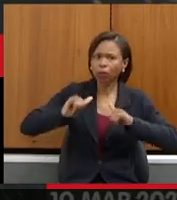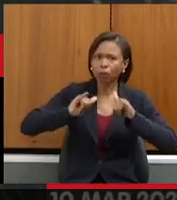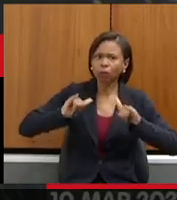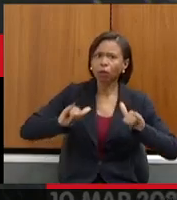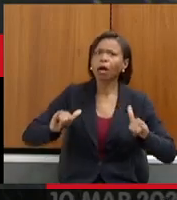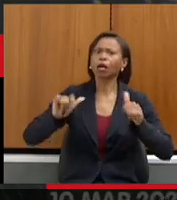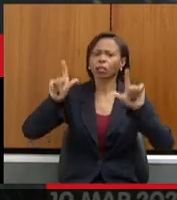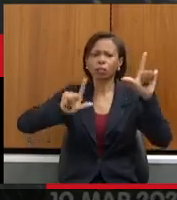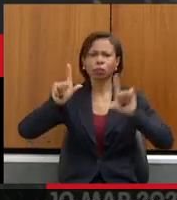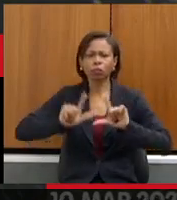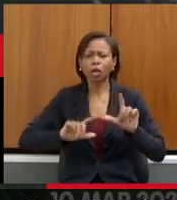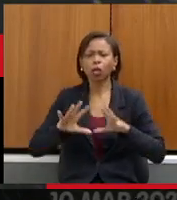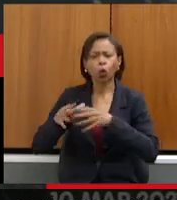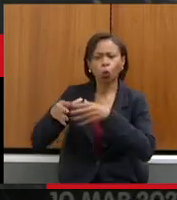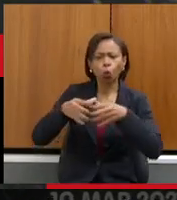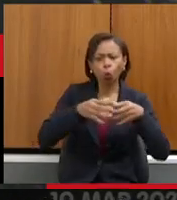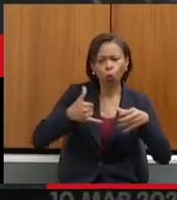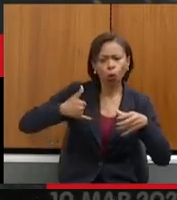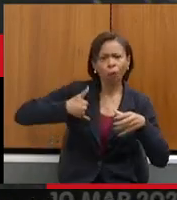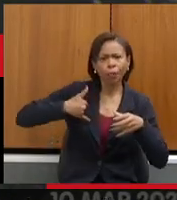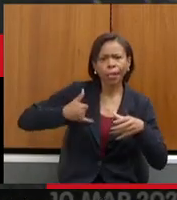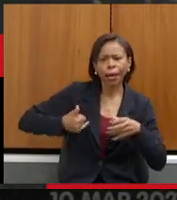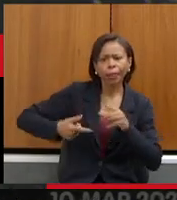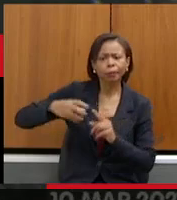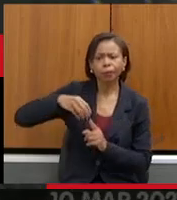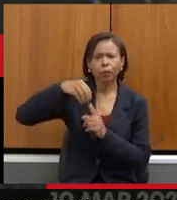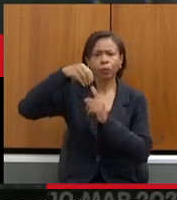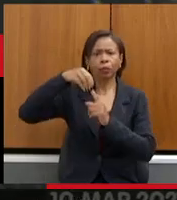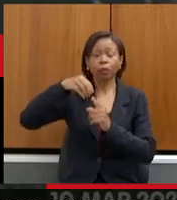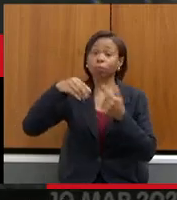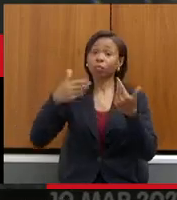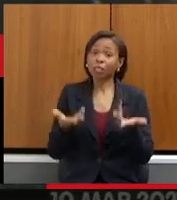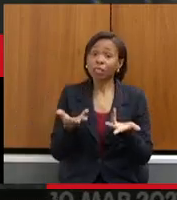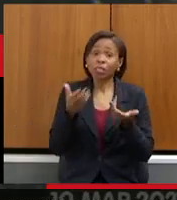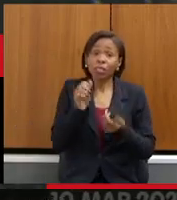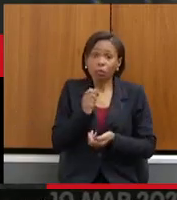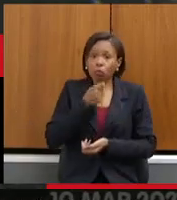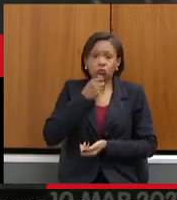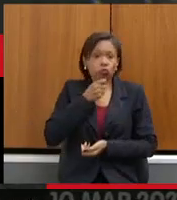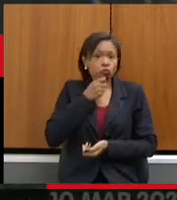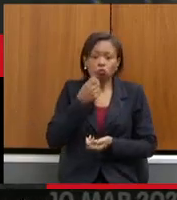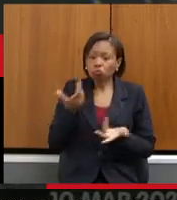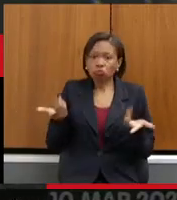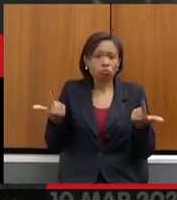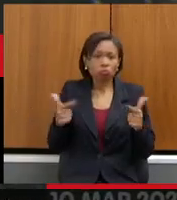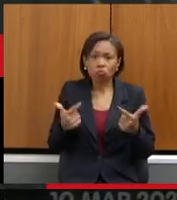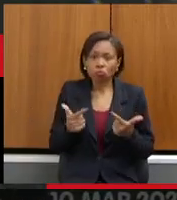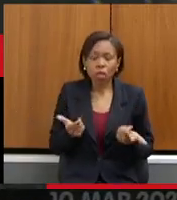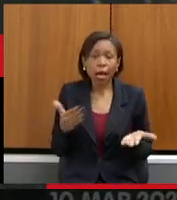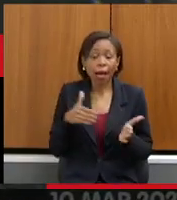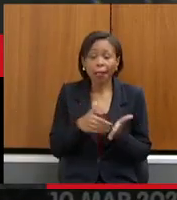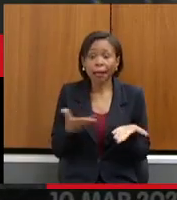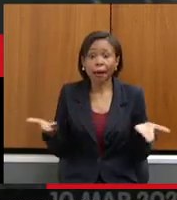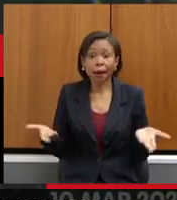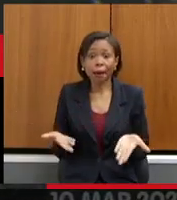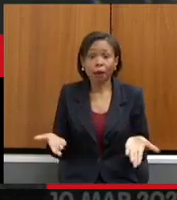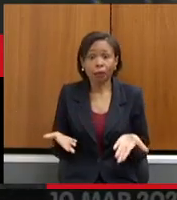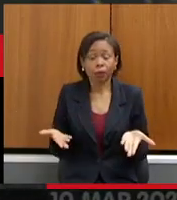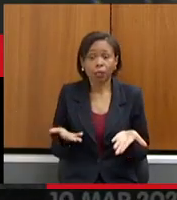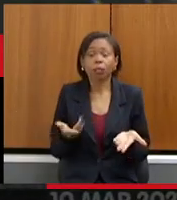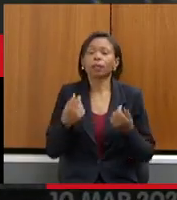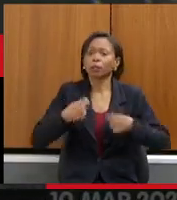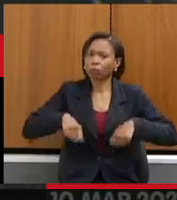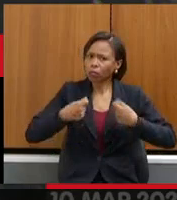termina grupos prioritários então é preciso que nós tenhamos a apresentação se não hoje pelo tempo e nós já estamos aqui mas é